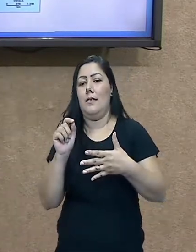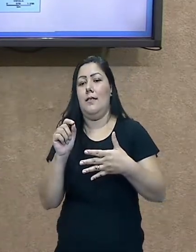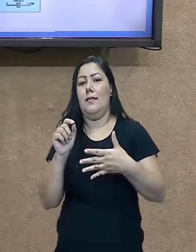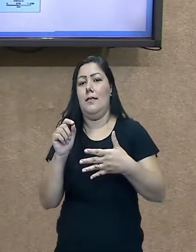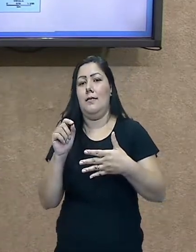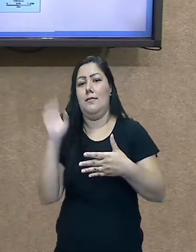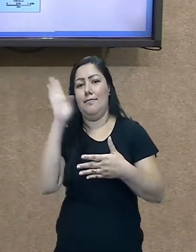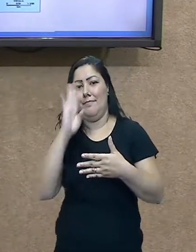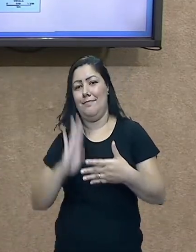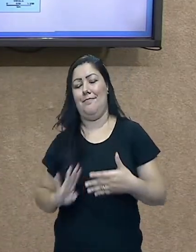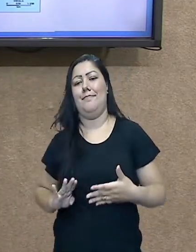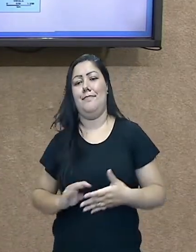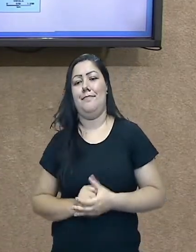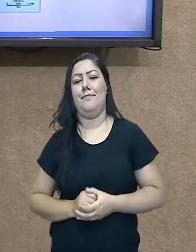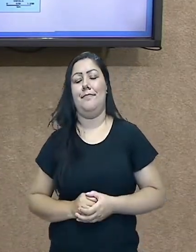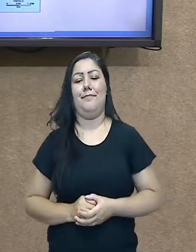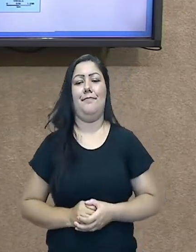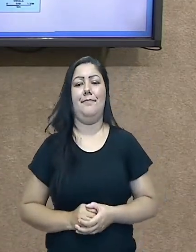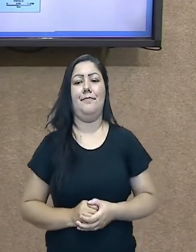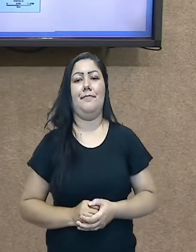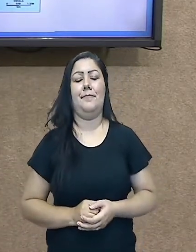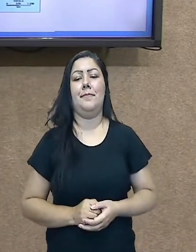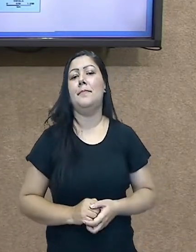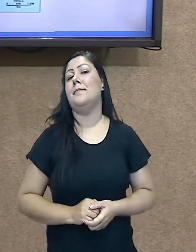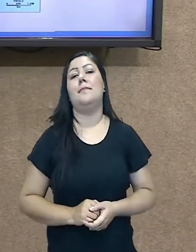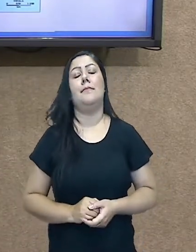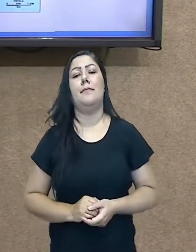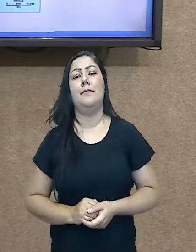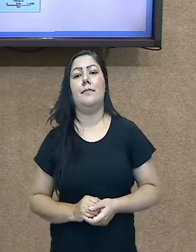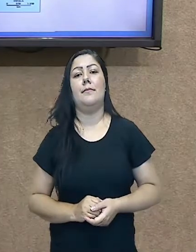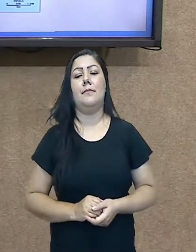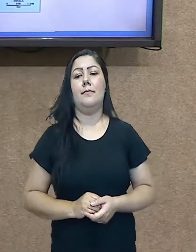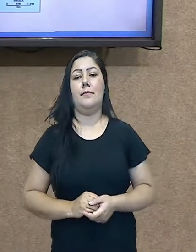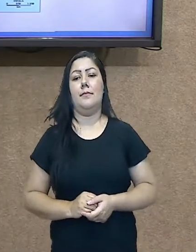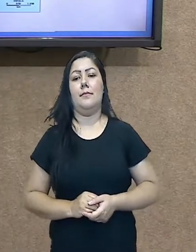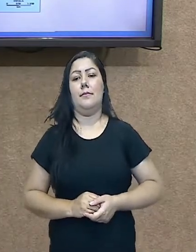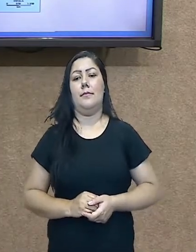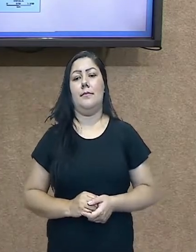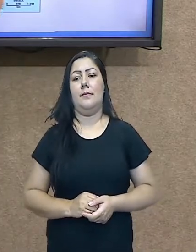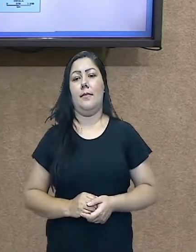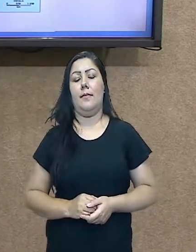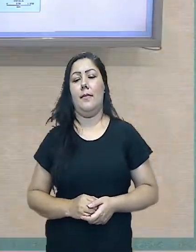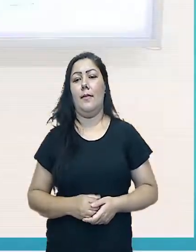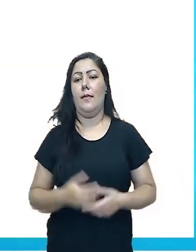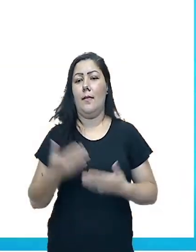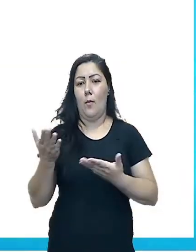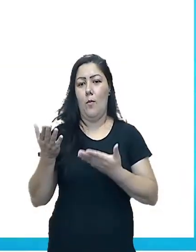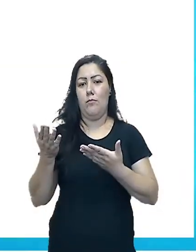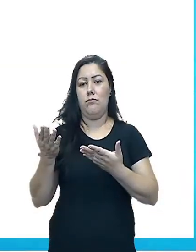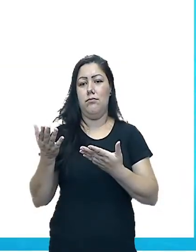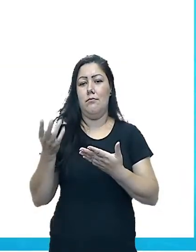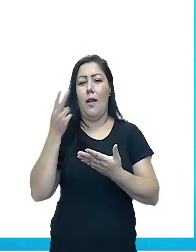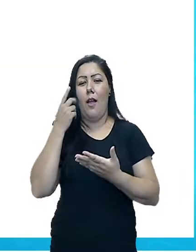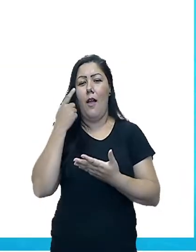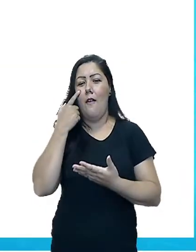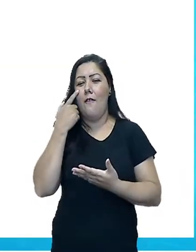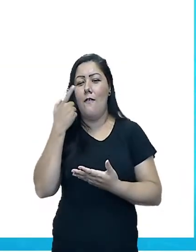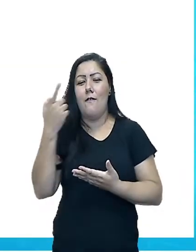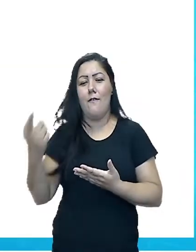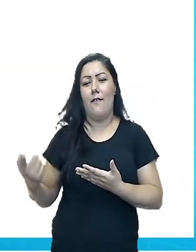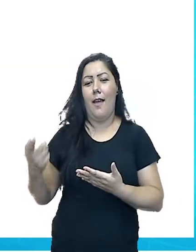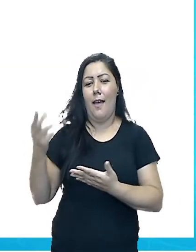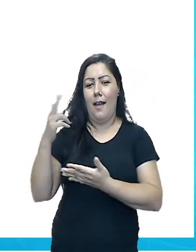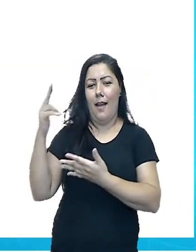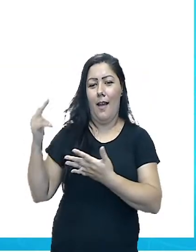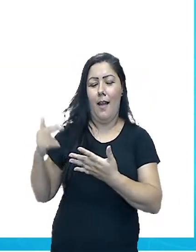Brasil. Ok? Então, nós vemos aqui a grandeza desse território. E por ser